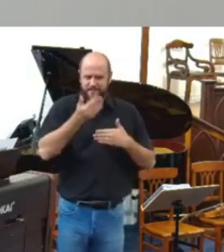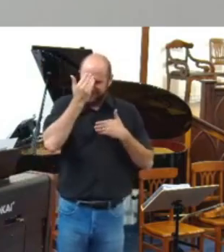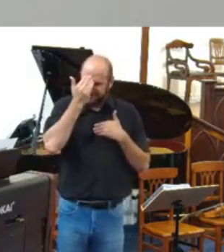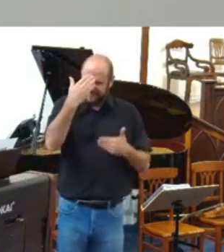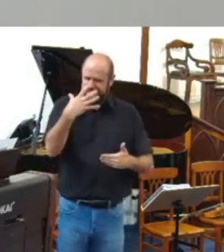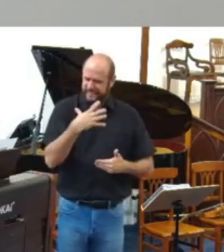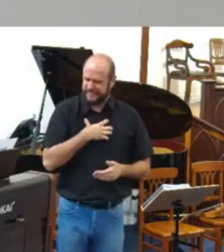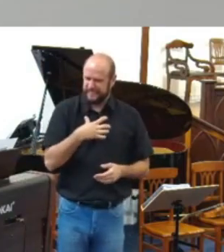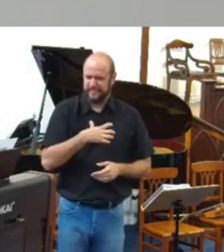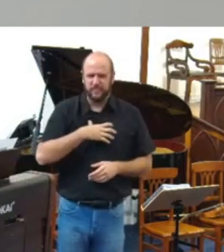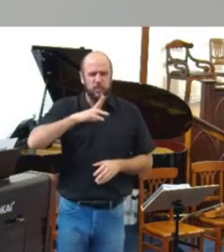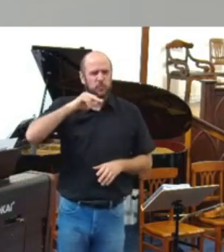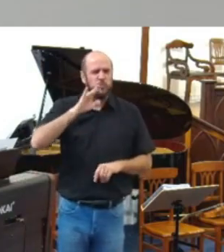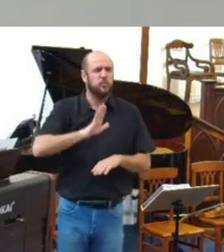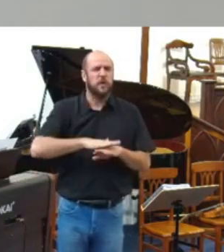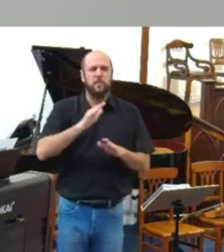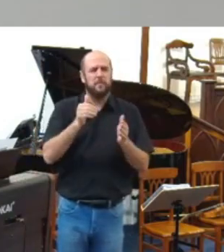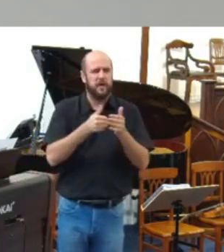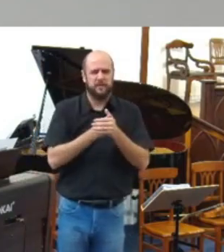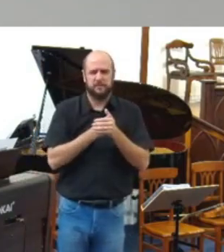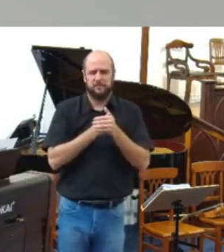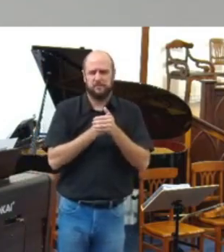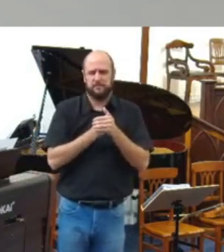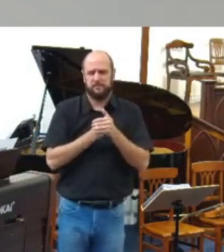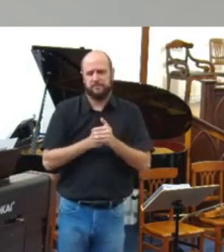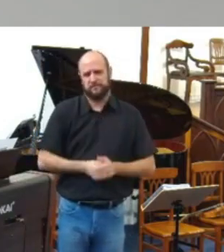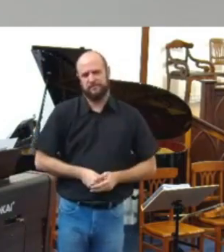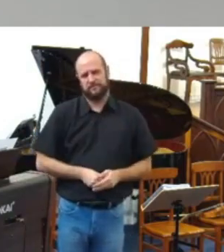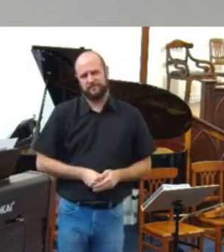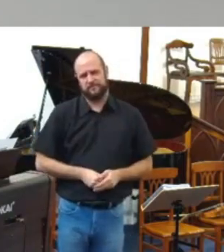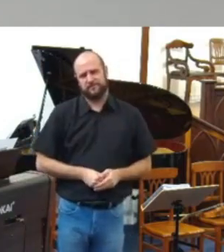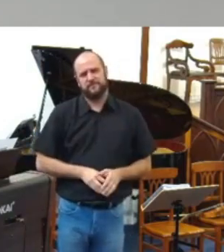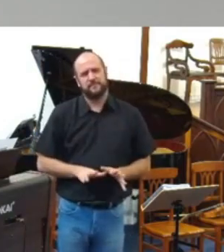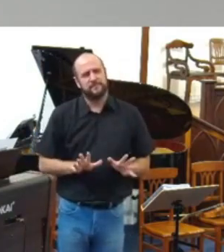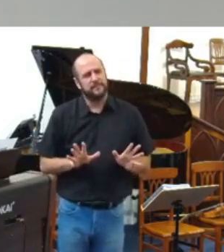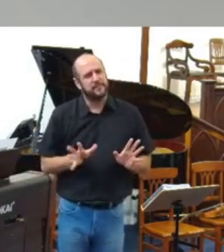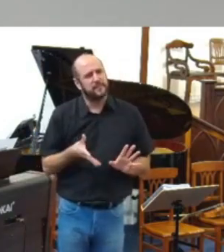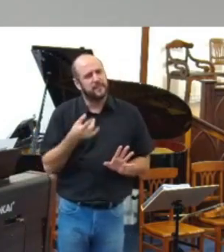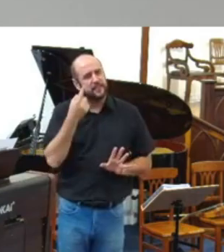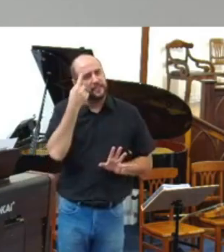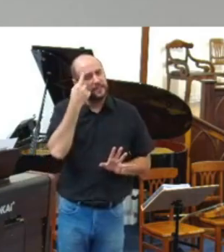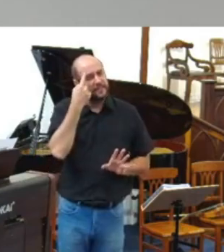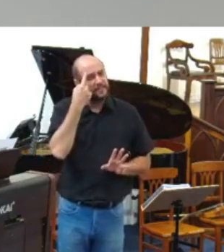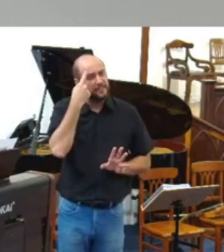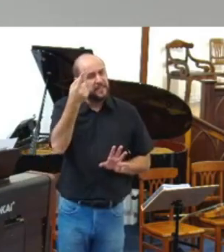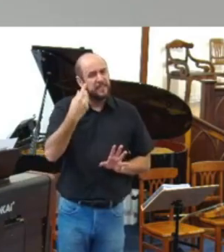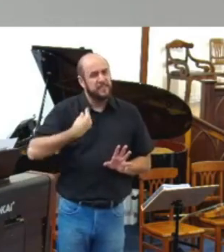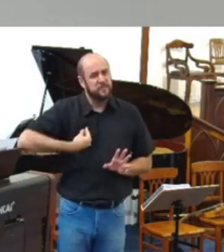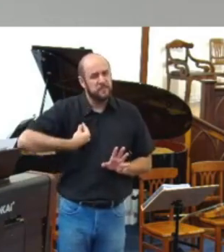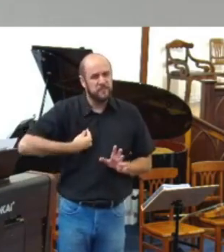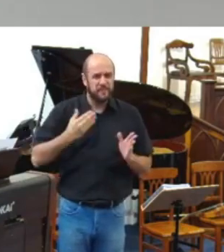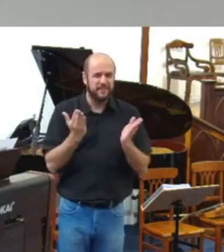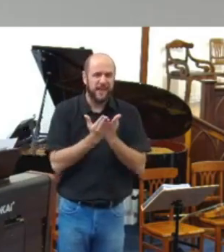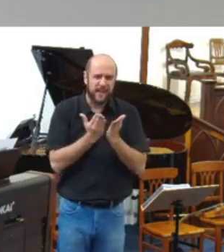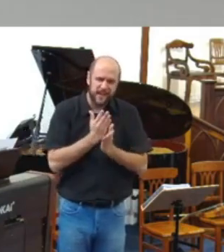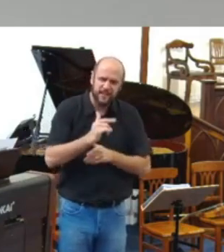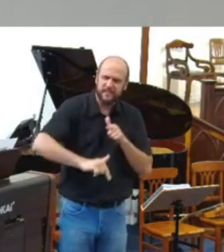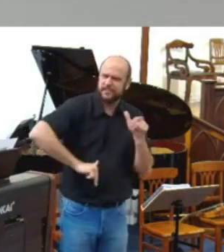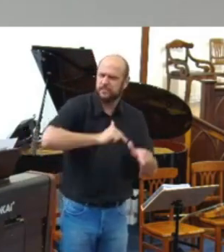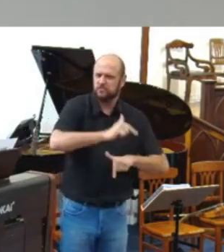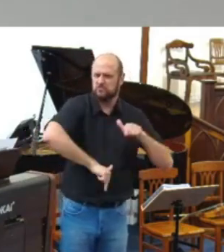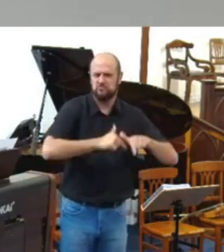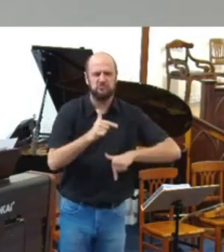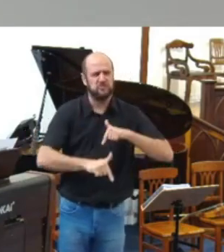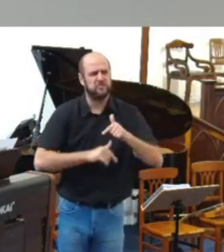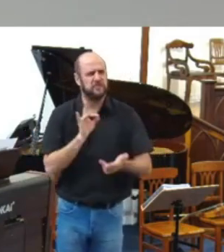agora, que elas nunca mais se esconderiam. Eu acho que essa é a chave para um cristianismo ativo nos nossos